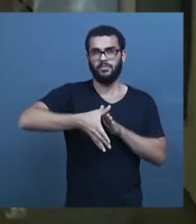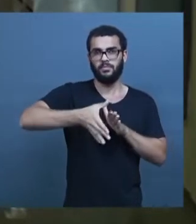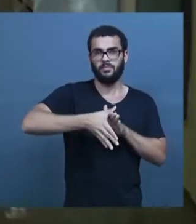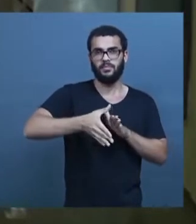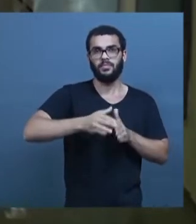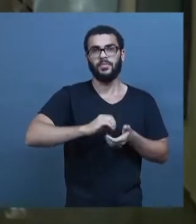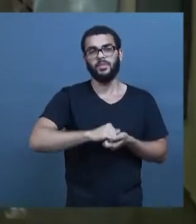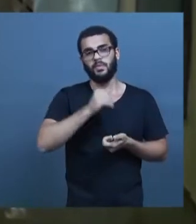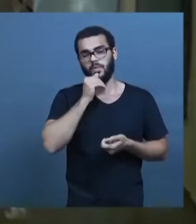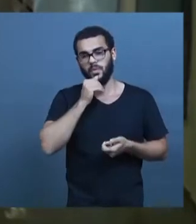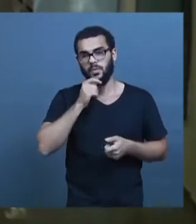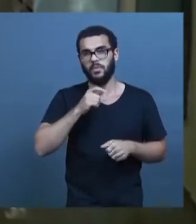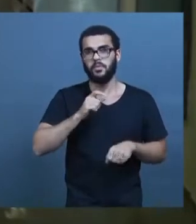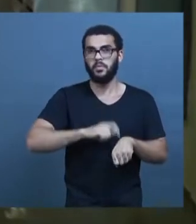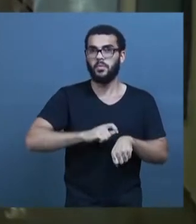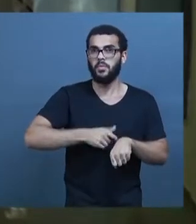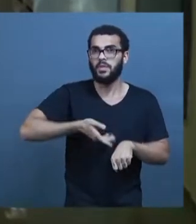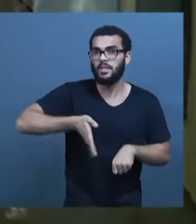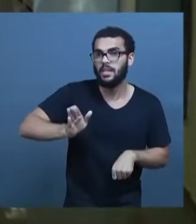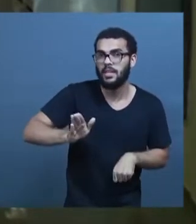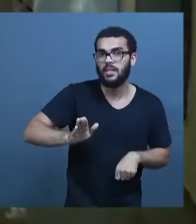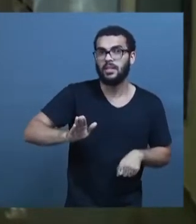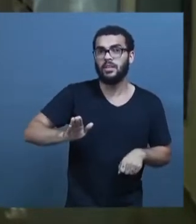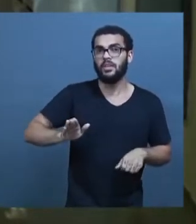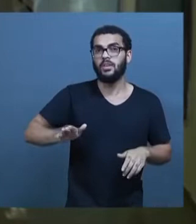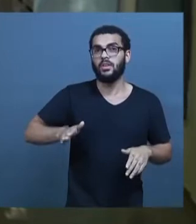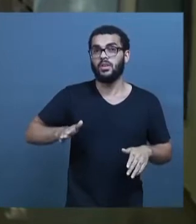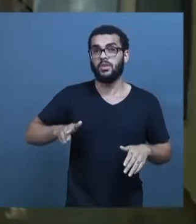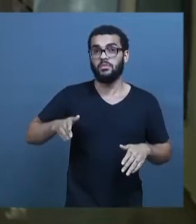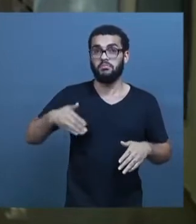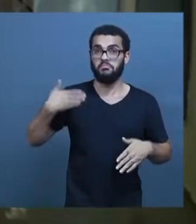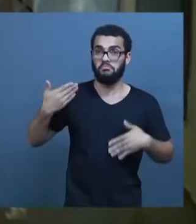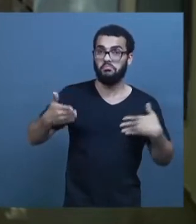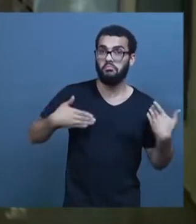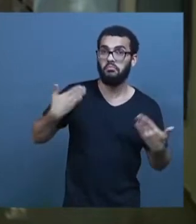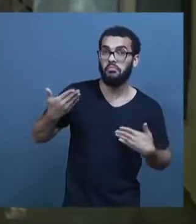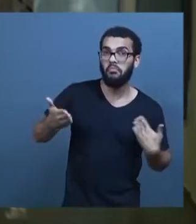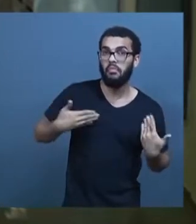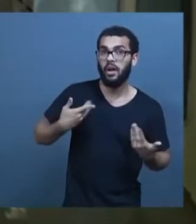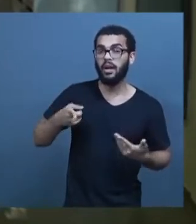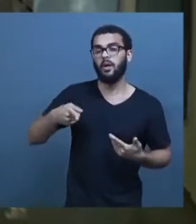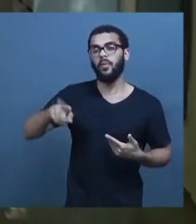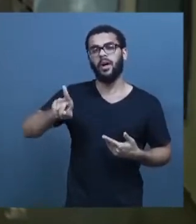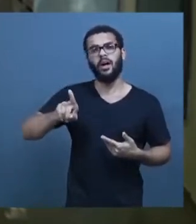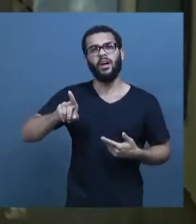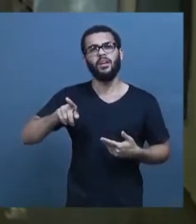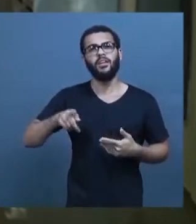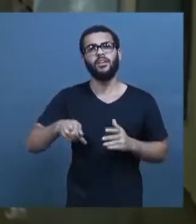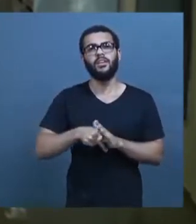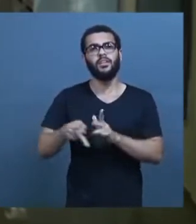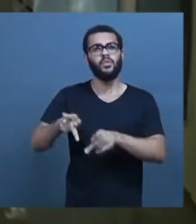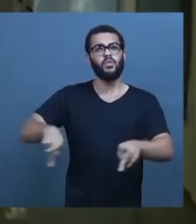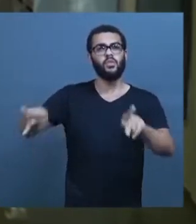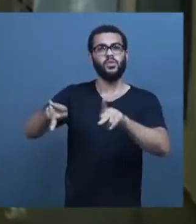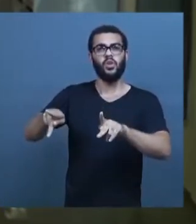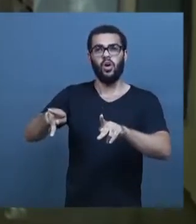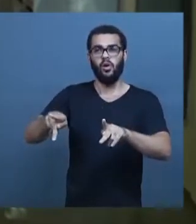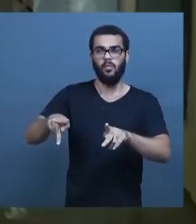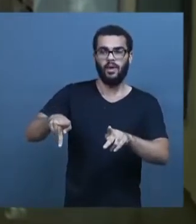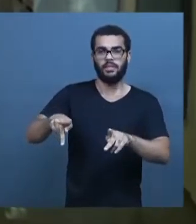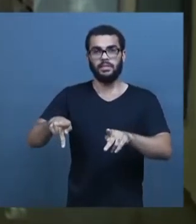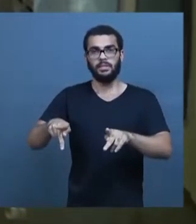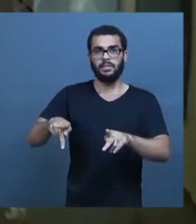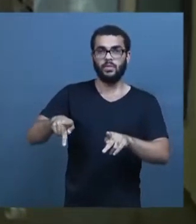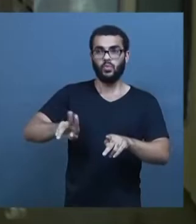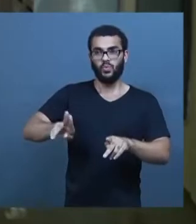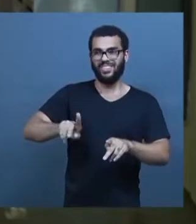passear, na hora de sair para ir no shopping, você já vai para fazer outra coisa, para não se sentir tentado a comprar, guarda o cartão em casa para não correr o